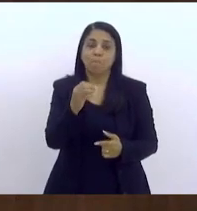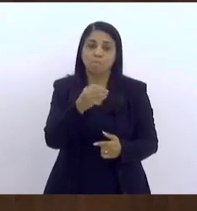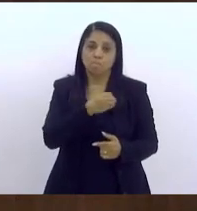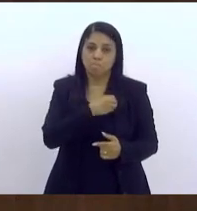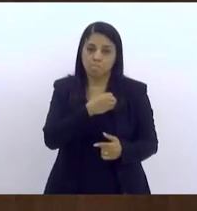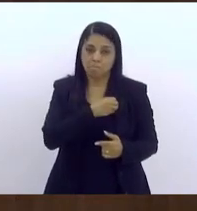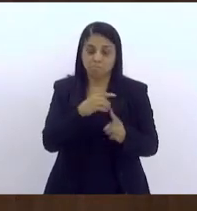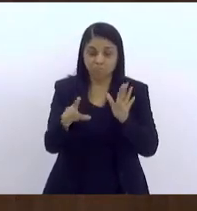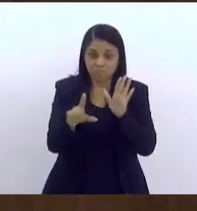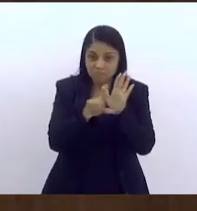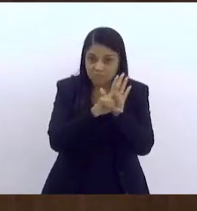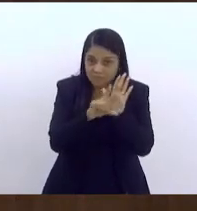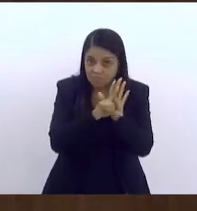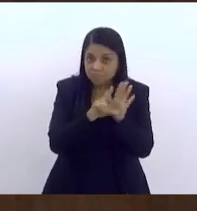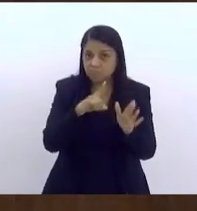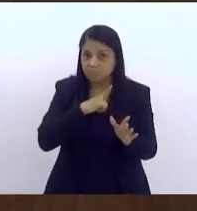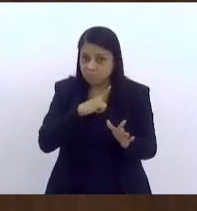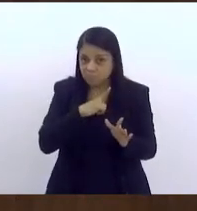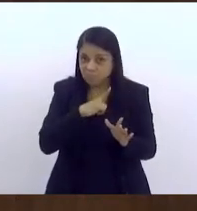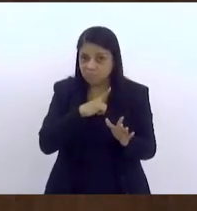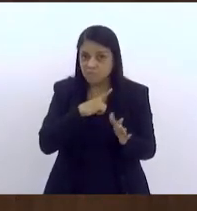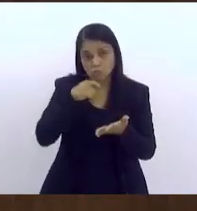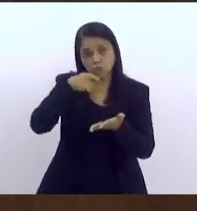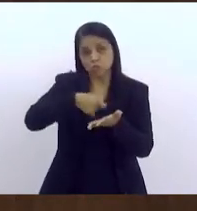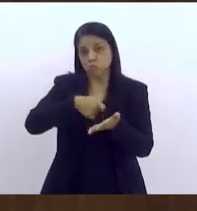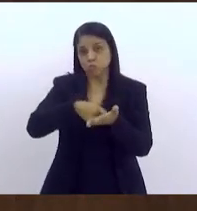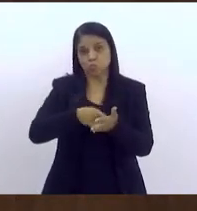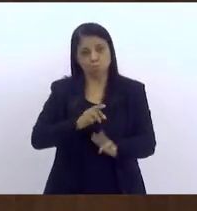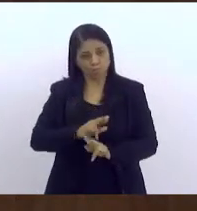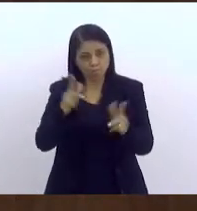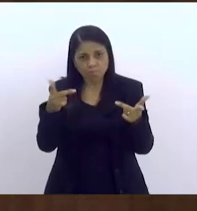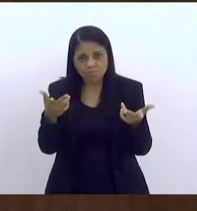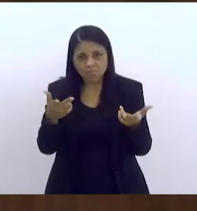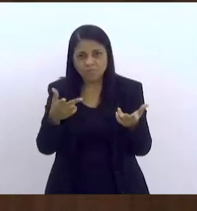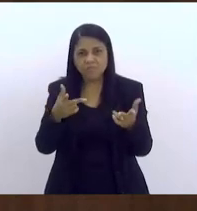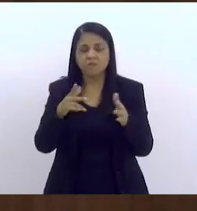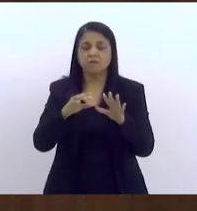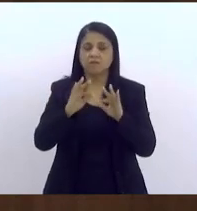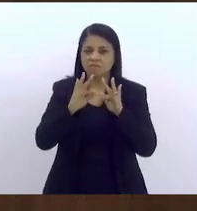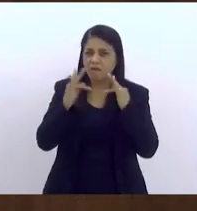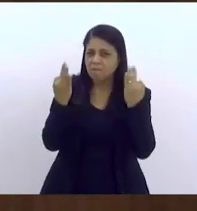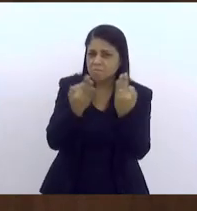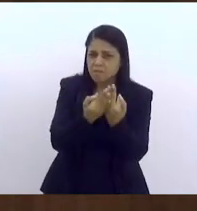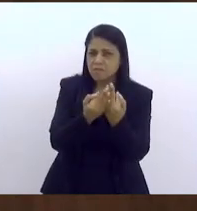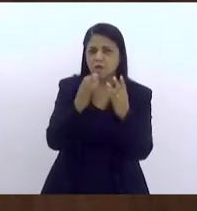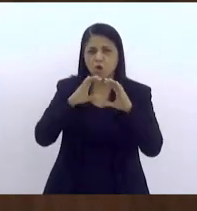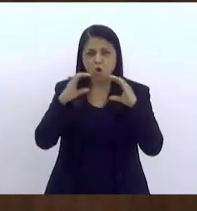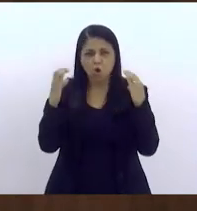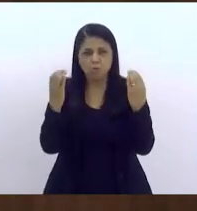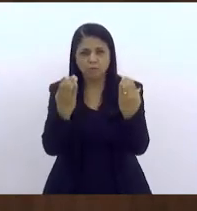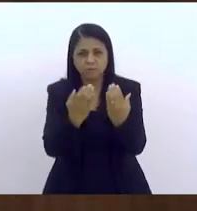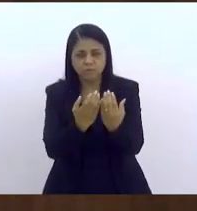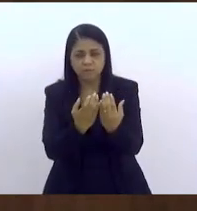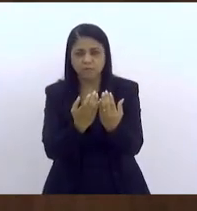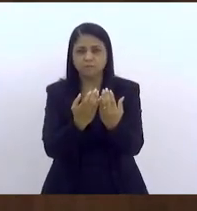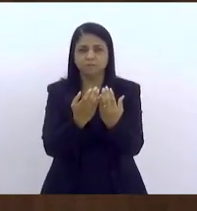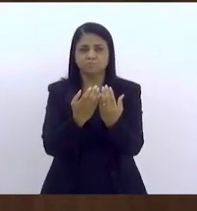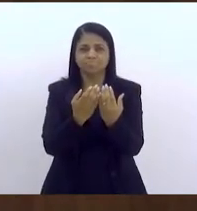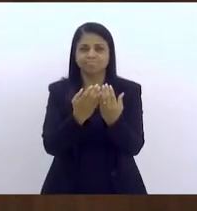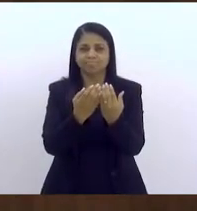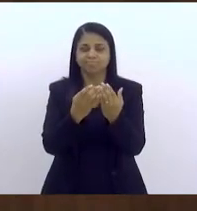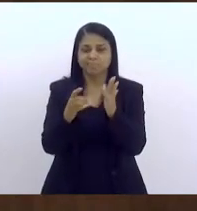todos nós aqui somos poder públicos família comunidade e nós estamos